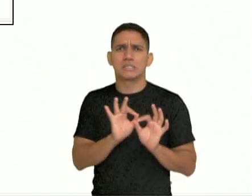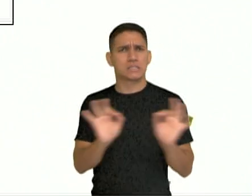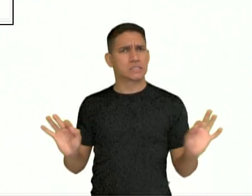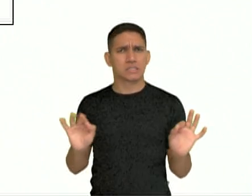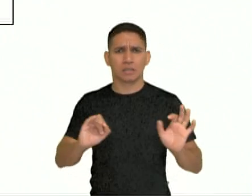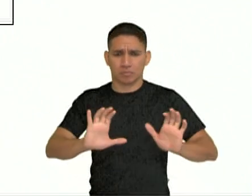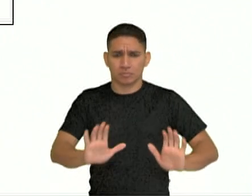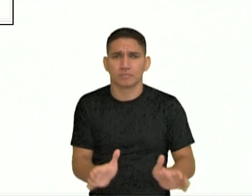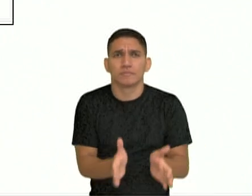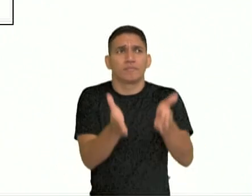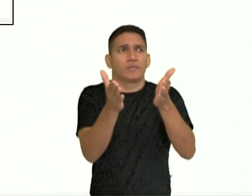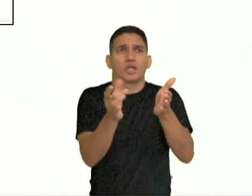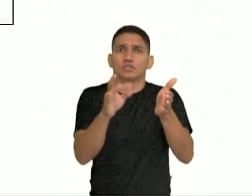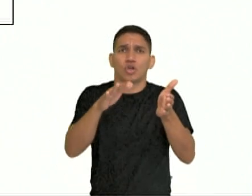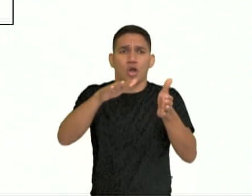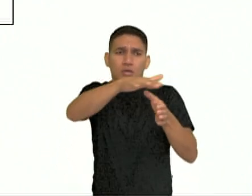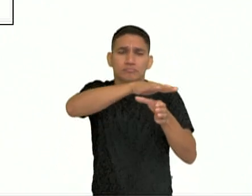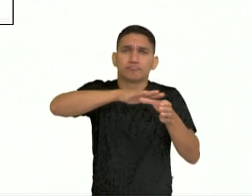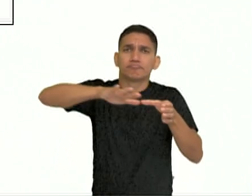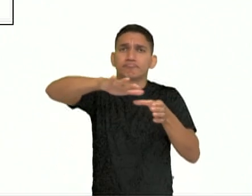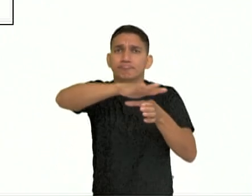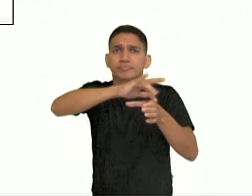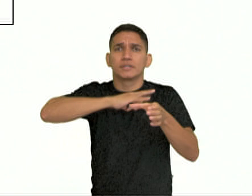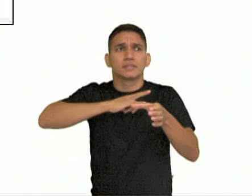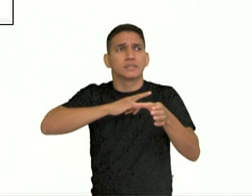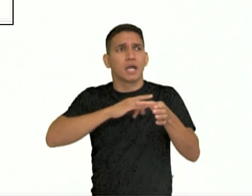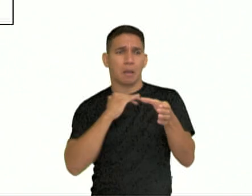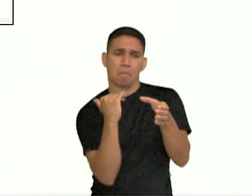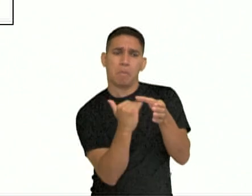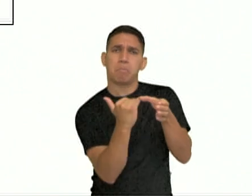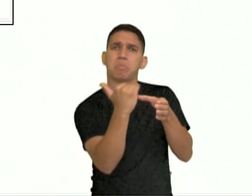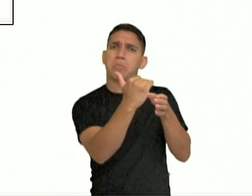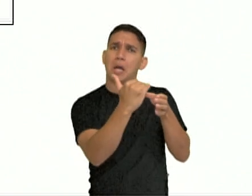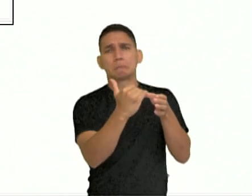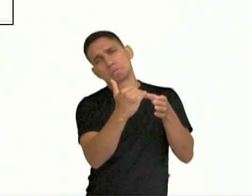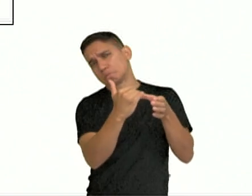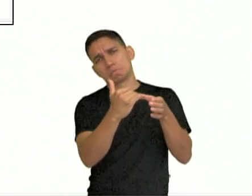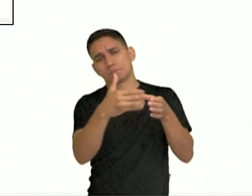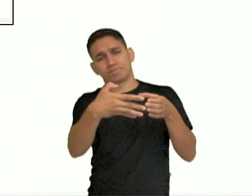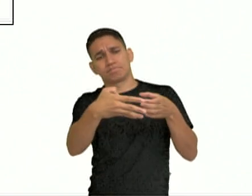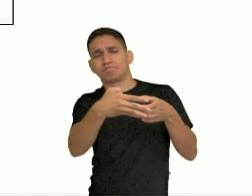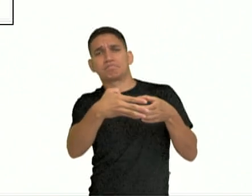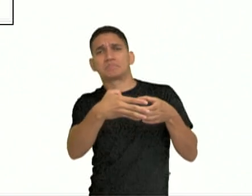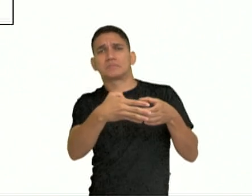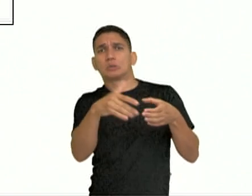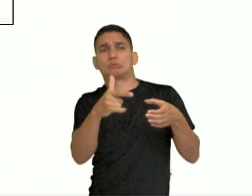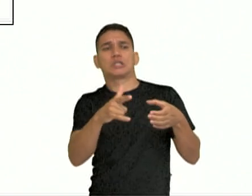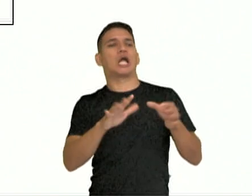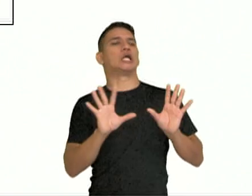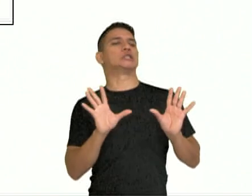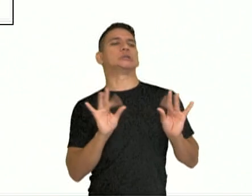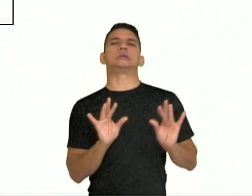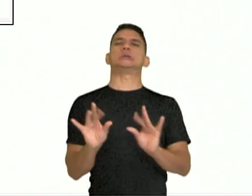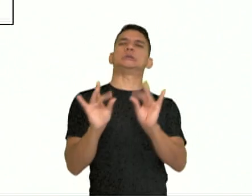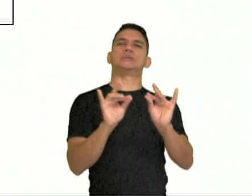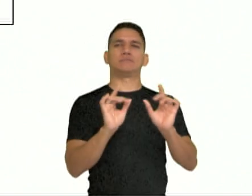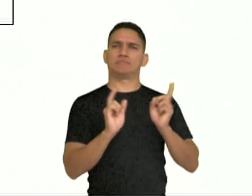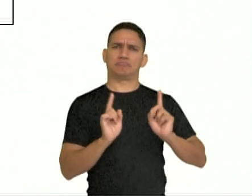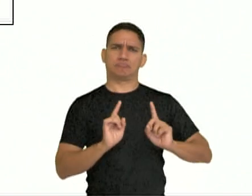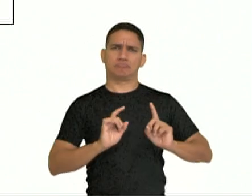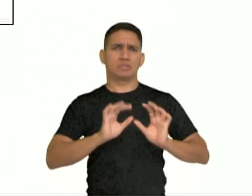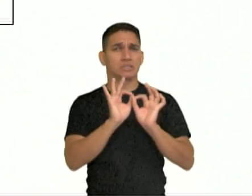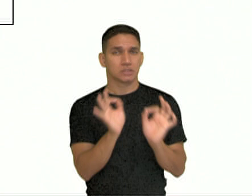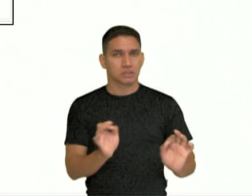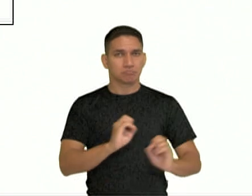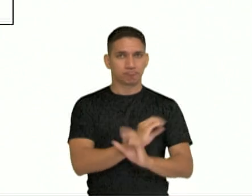que na parte de cima você só tem esse arredondamento em degraus, sem grandes luxos, bem típico